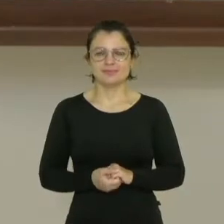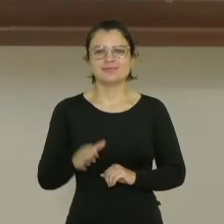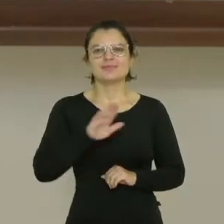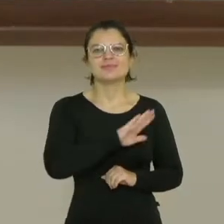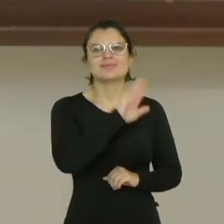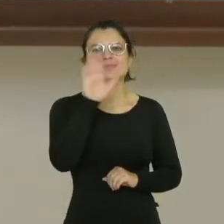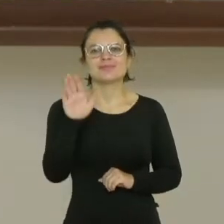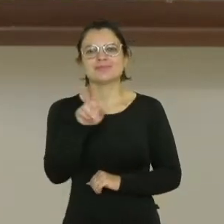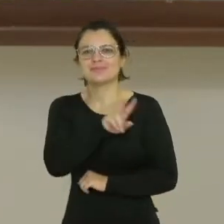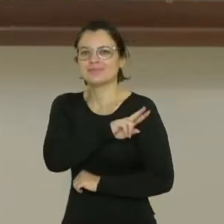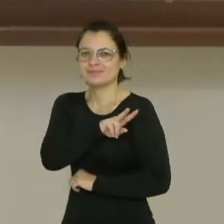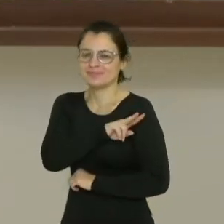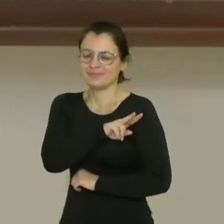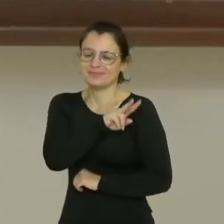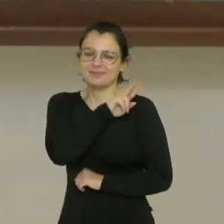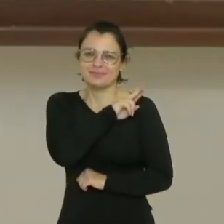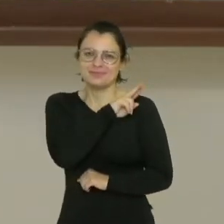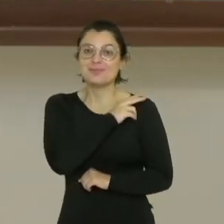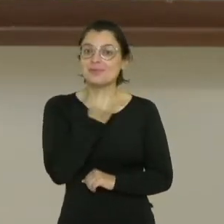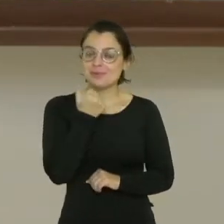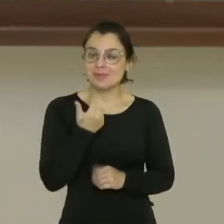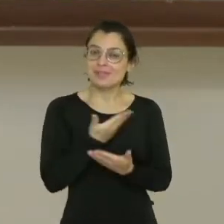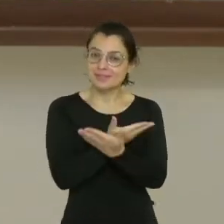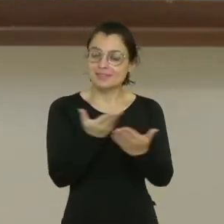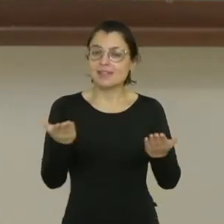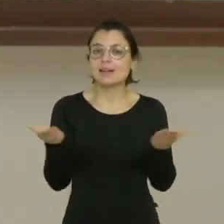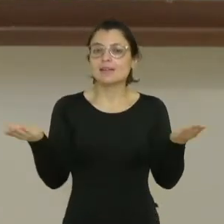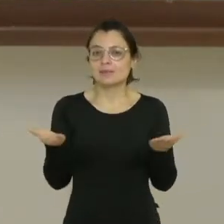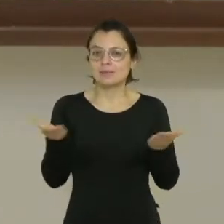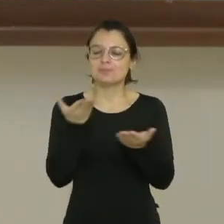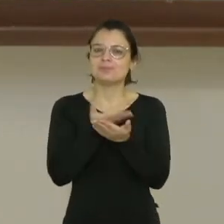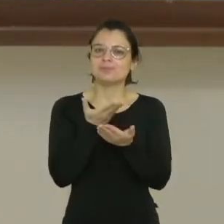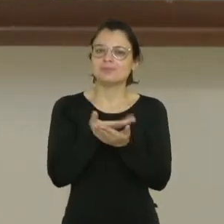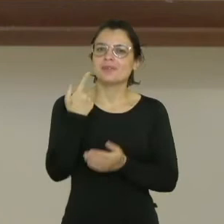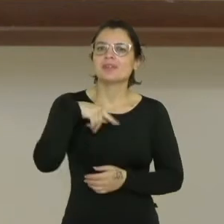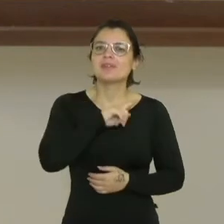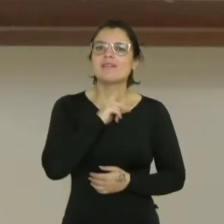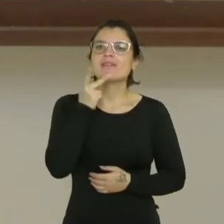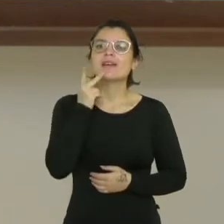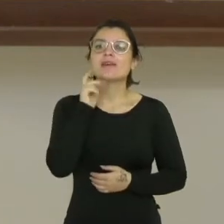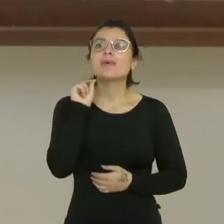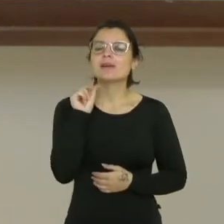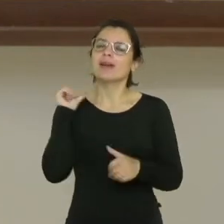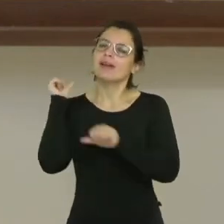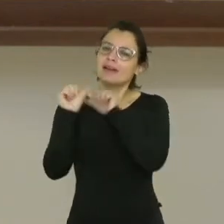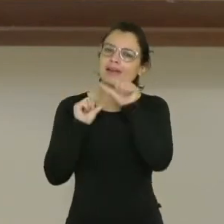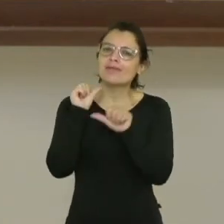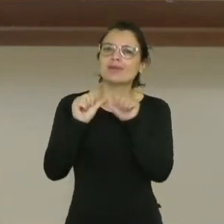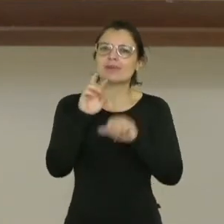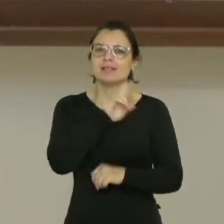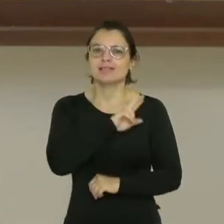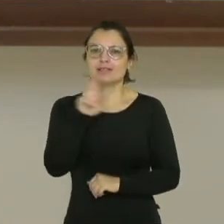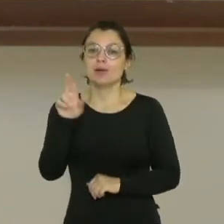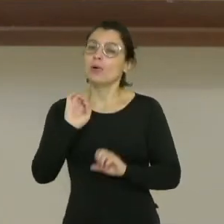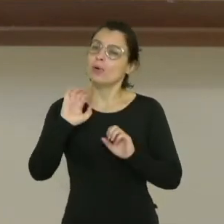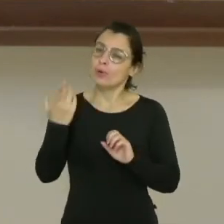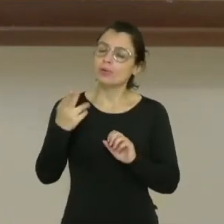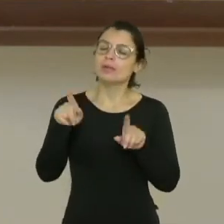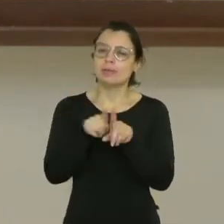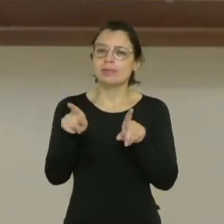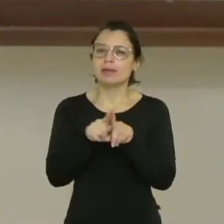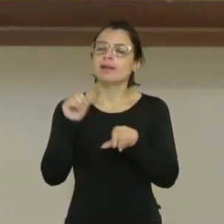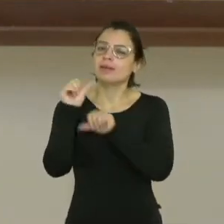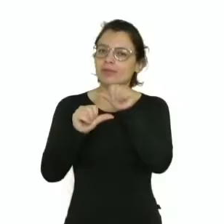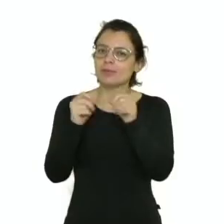Olá, segunda série, tudo bem com vocês? Nessa aula nós vamos falar sobre a reforma religiosa ou reforma protestante,